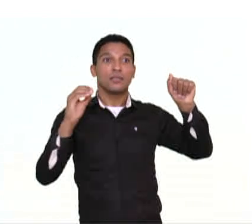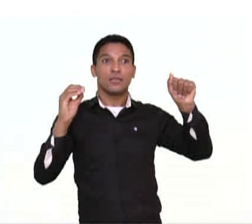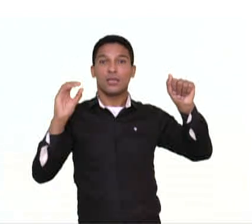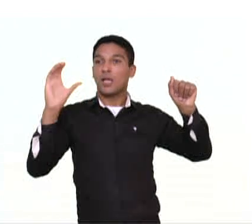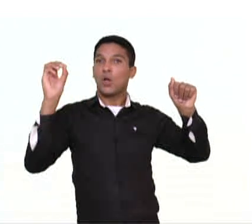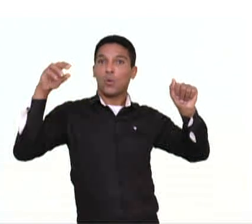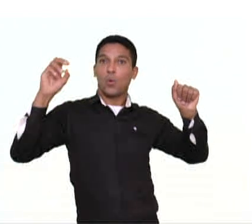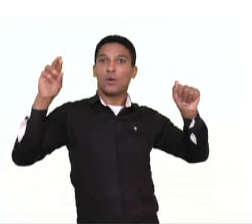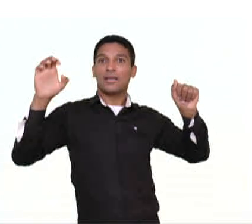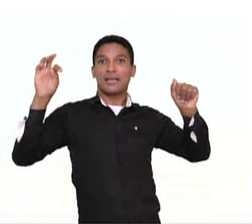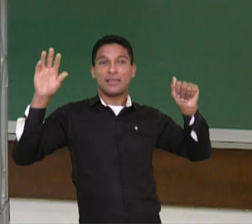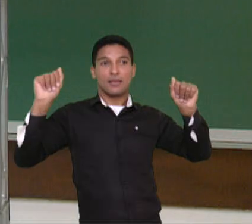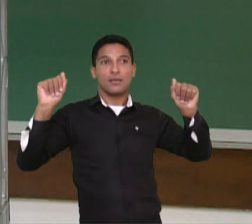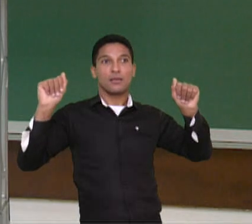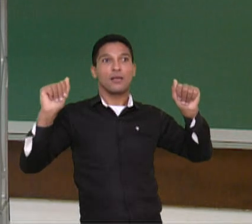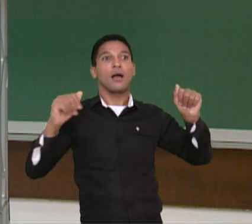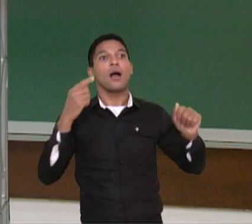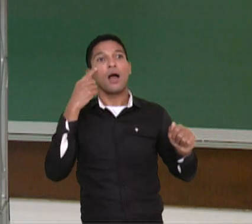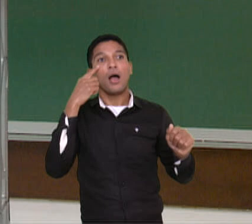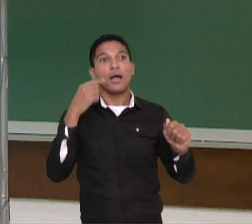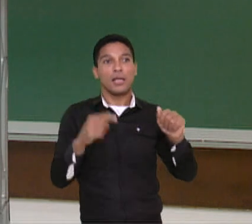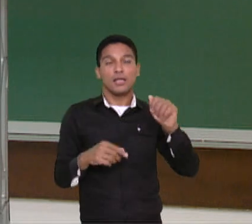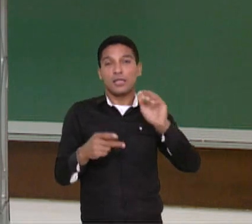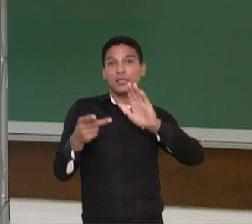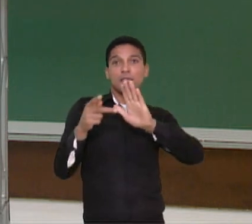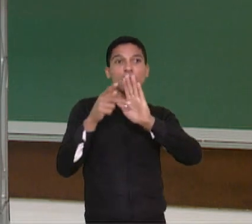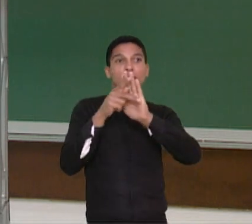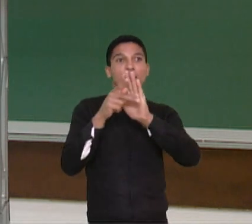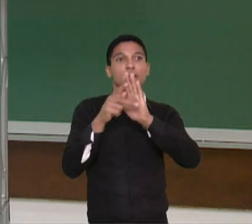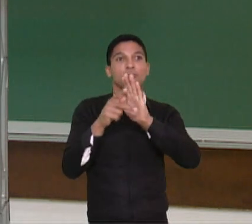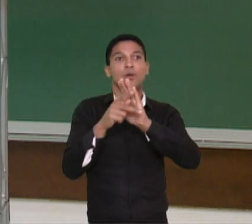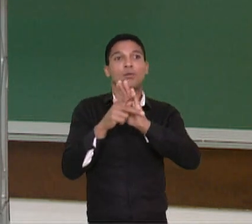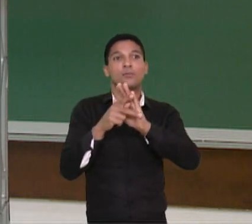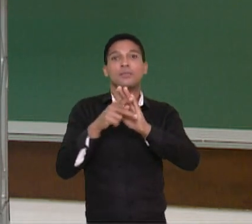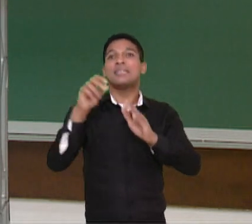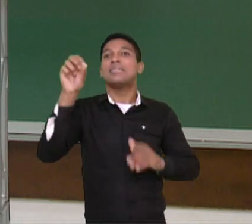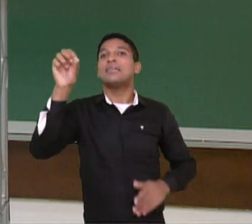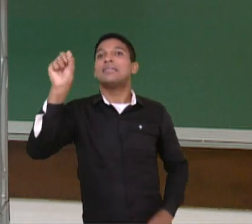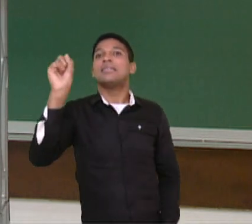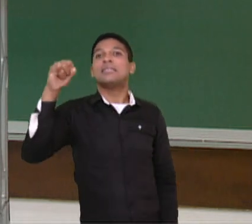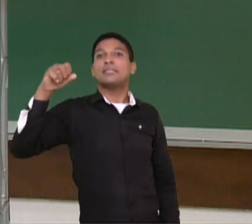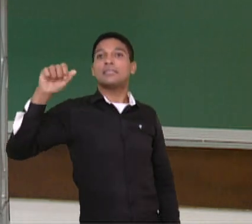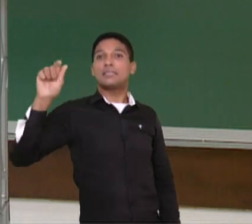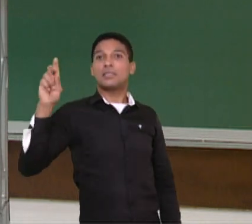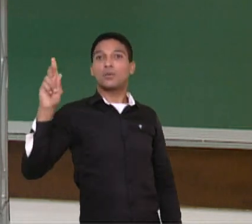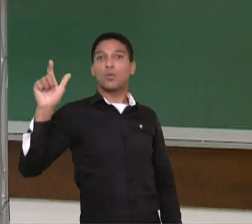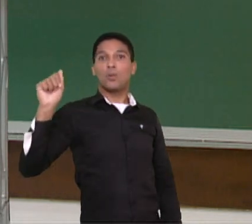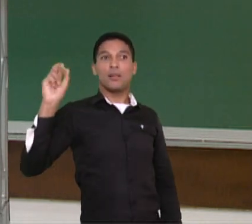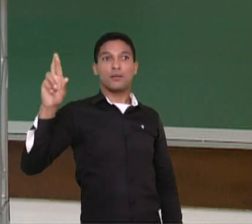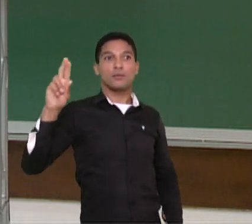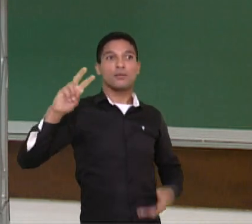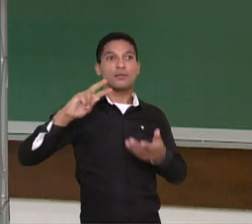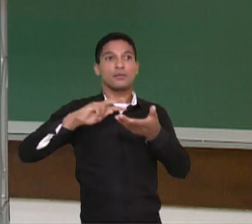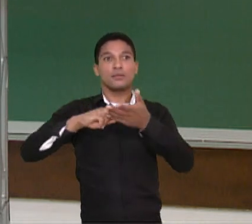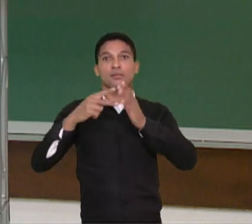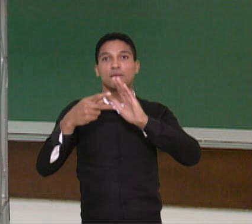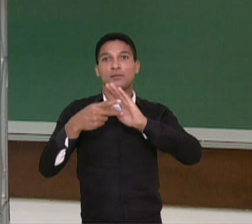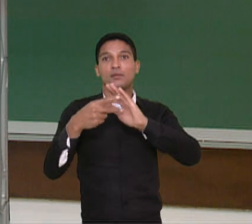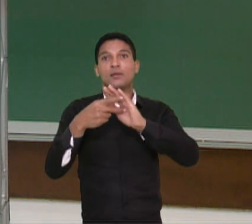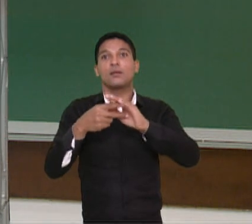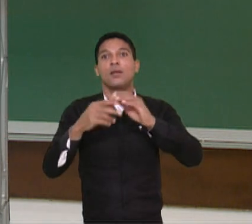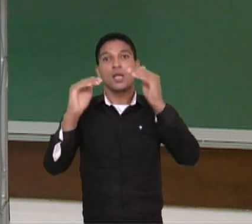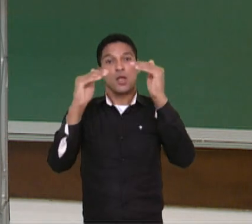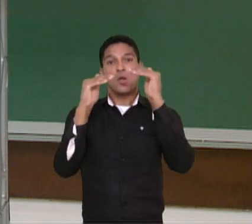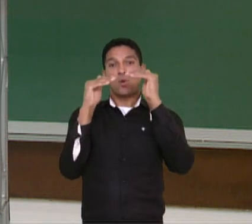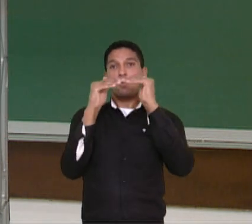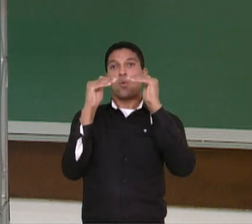E a última alternativa, os homens podem, homens substantivos, podem é verbo, concordância então verbal, beleza? Pessoal,